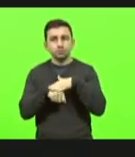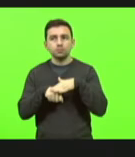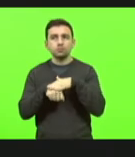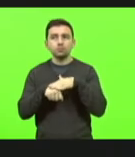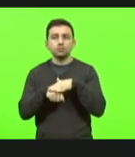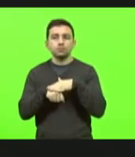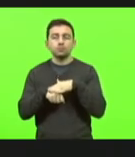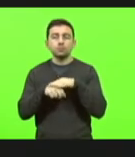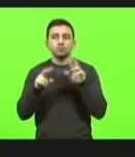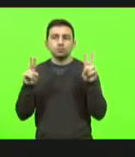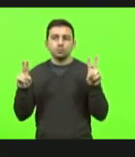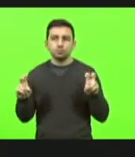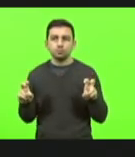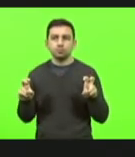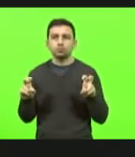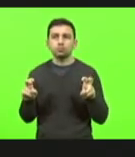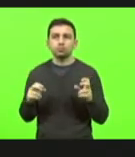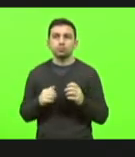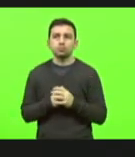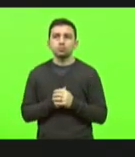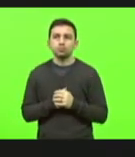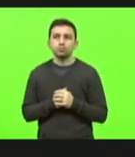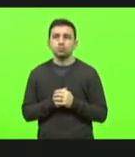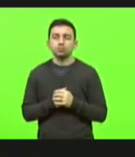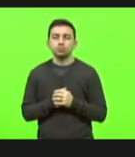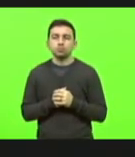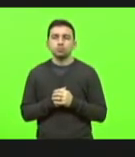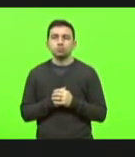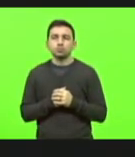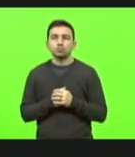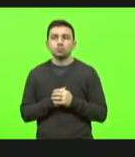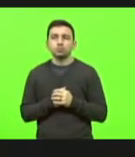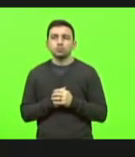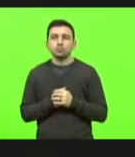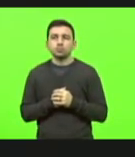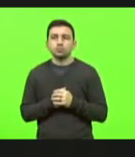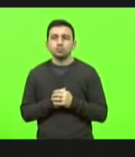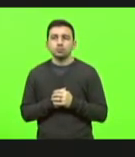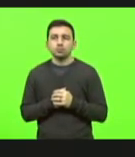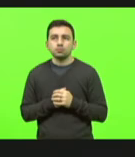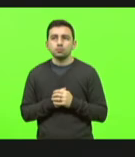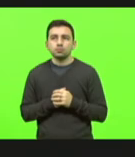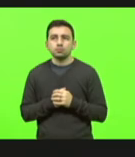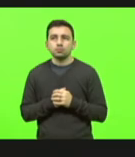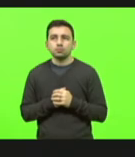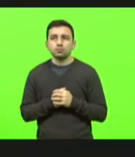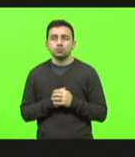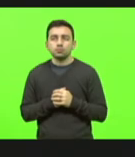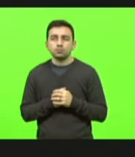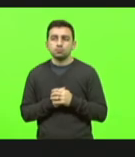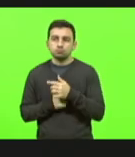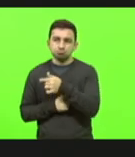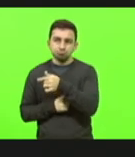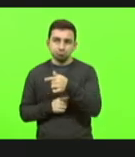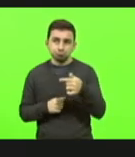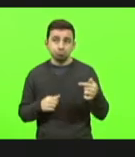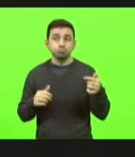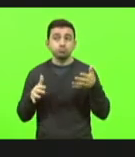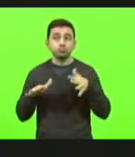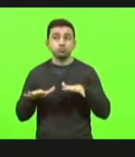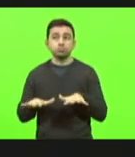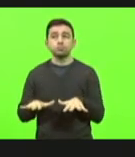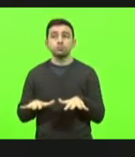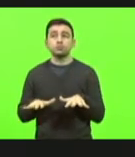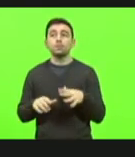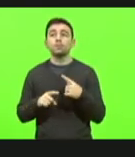desse dessa semana de inclusão,